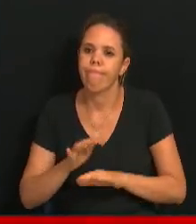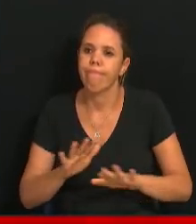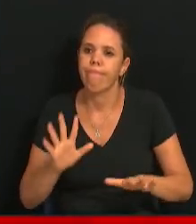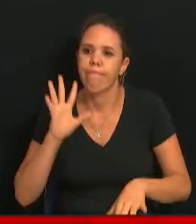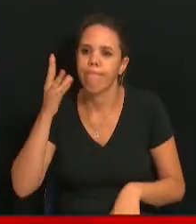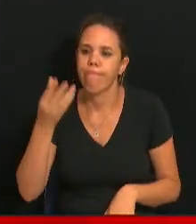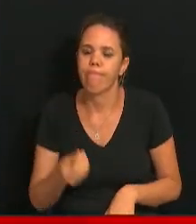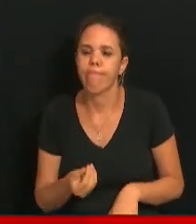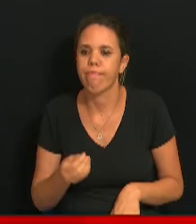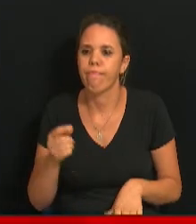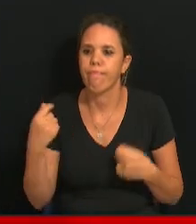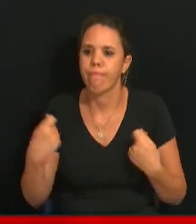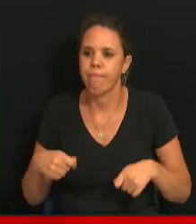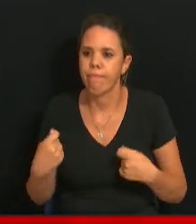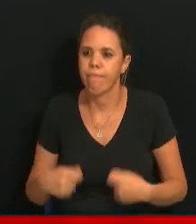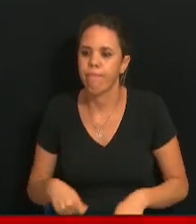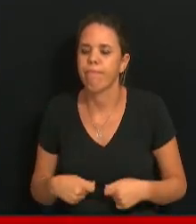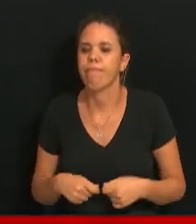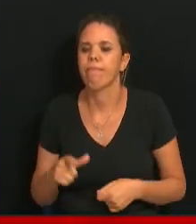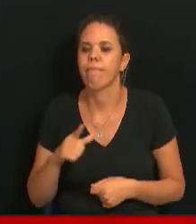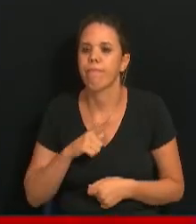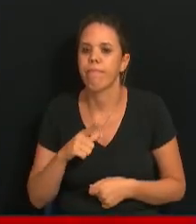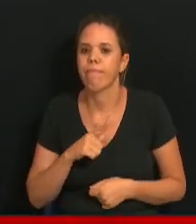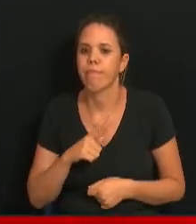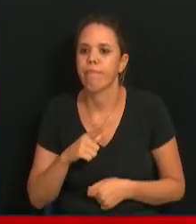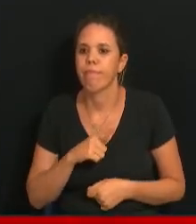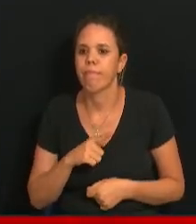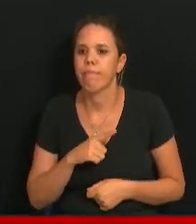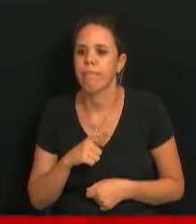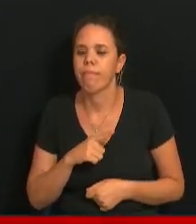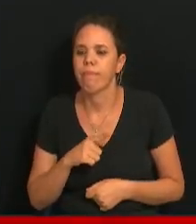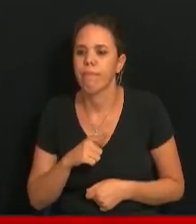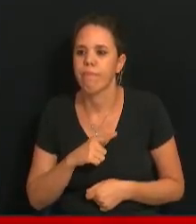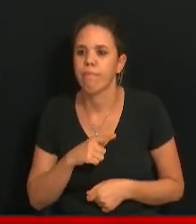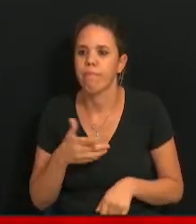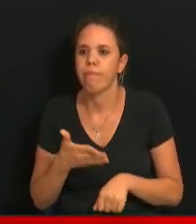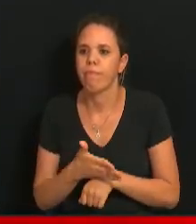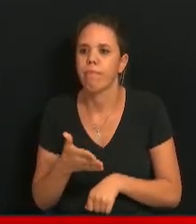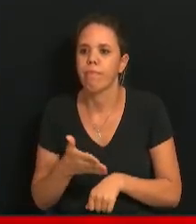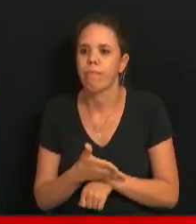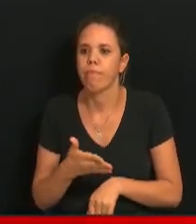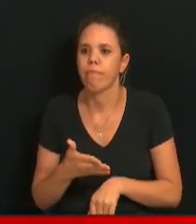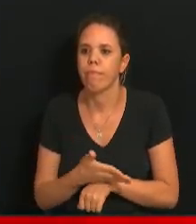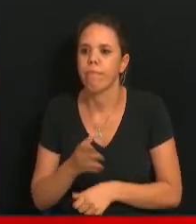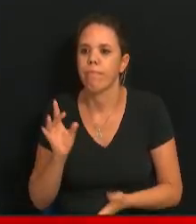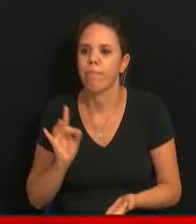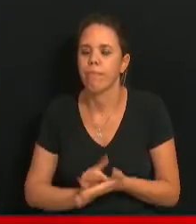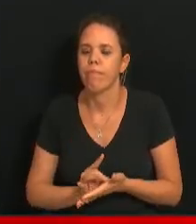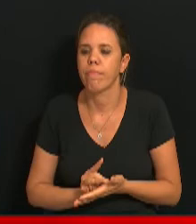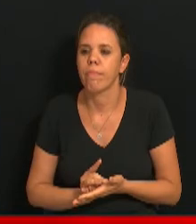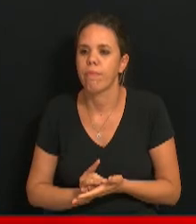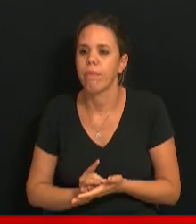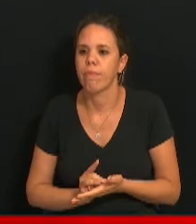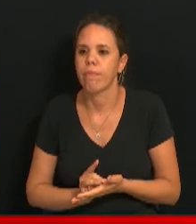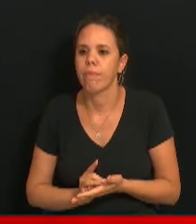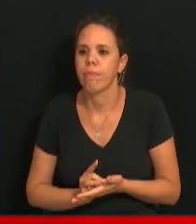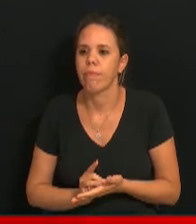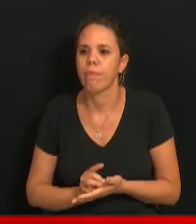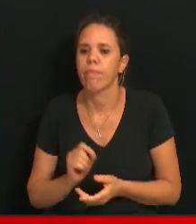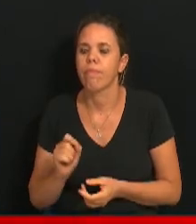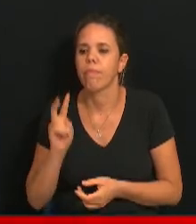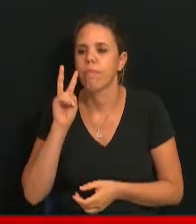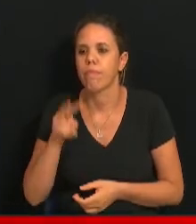que é necessário que haja uma participação efetiva de quem